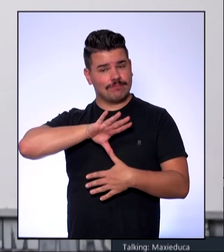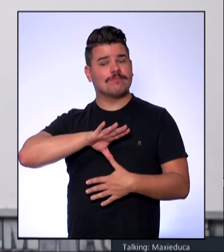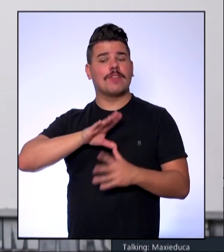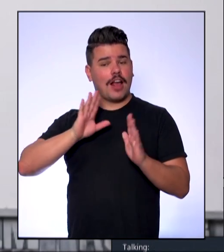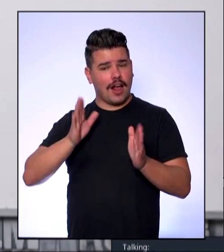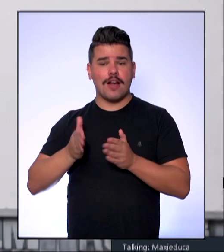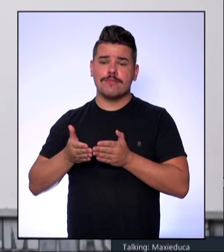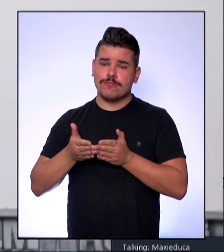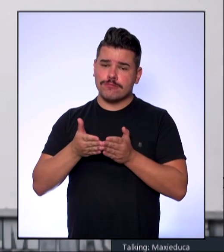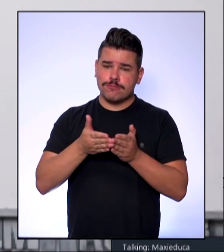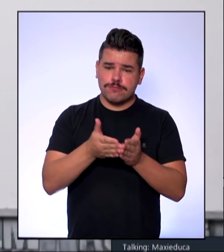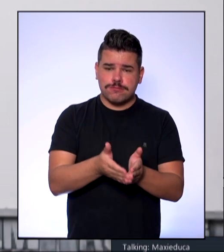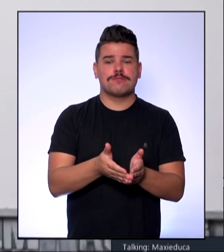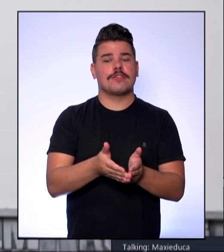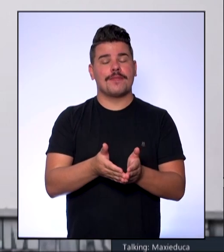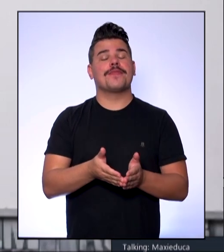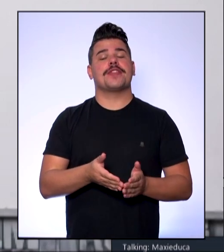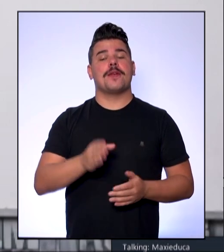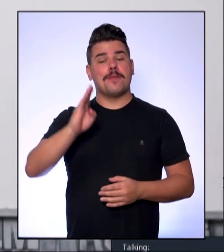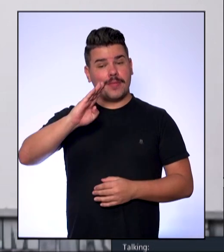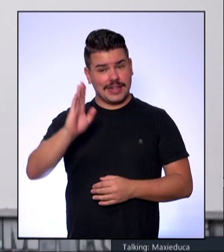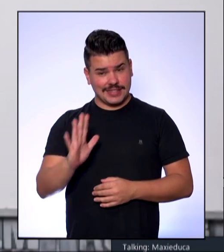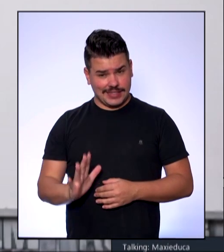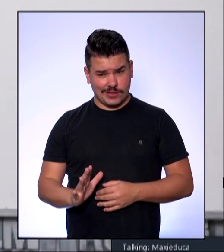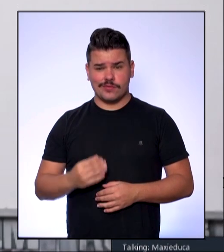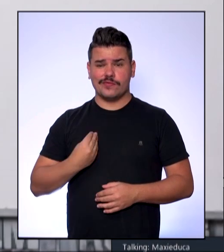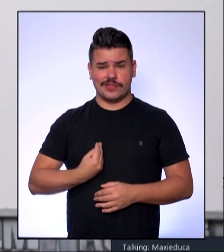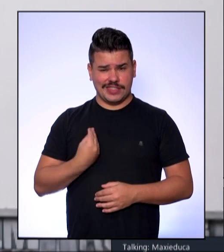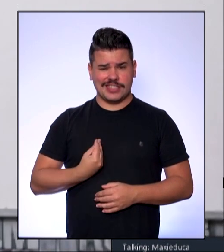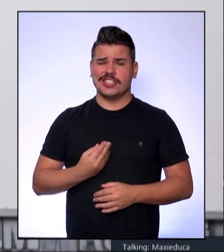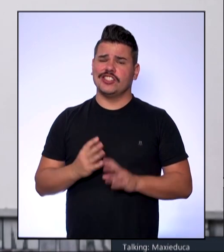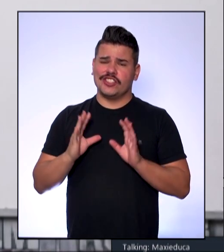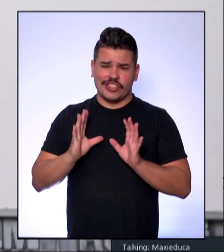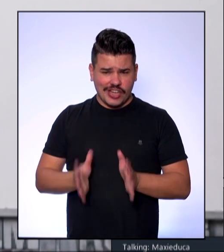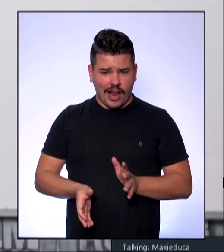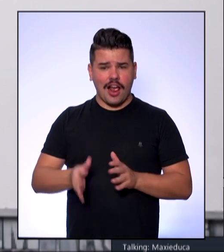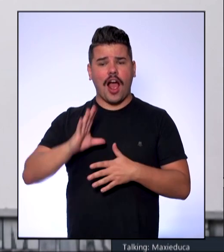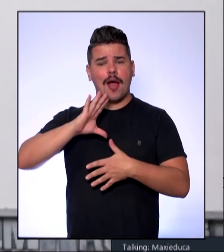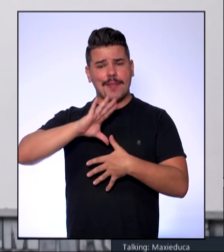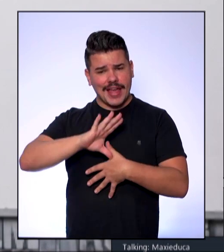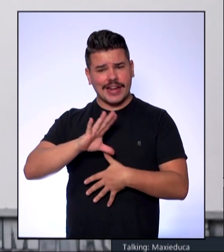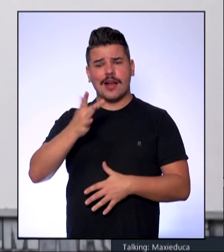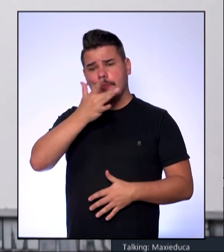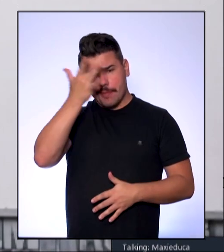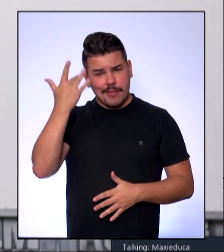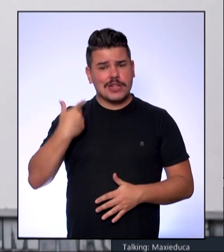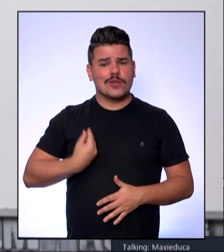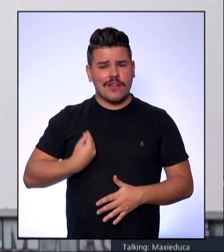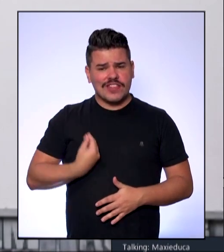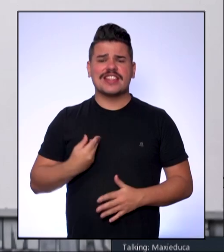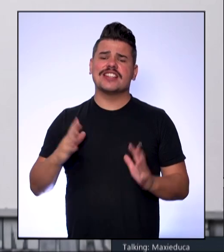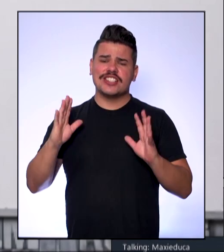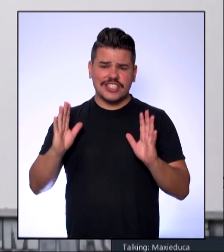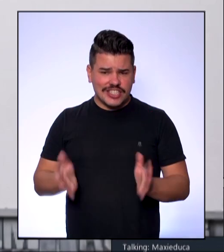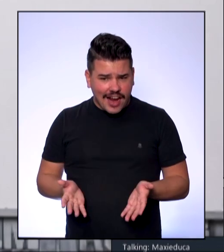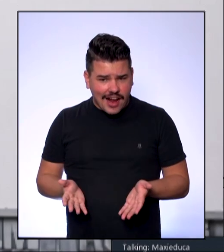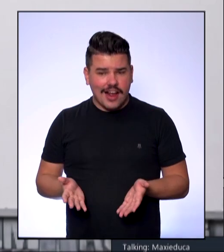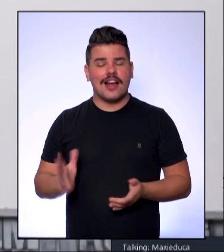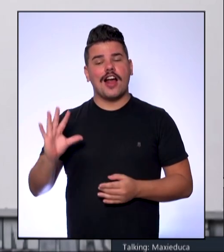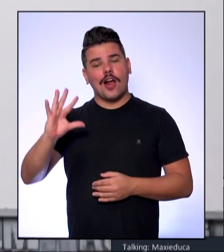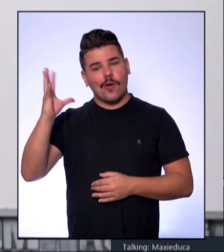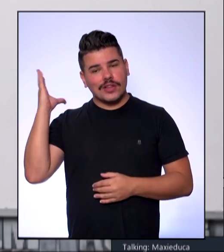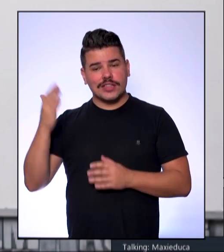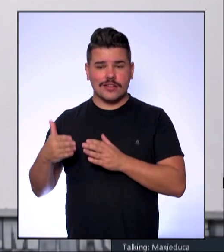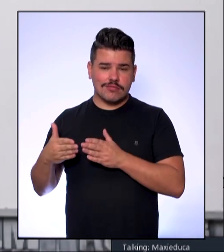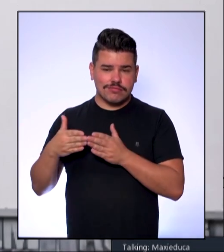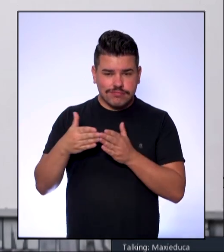feito? E ela já estava povoada. Aí vem, ele foi encontrado, eu